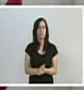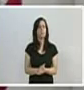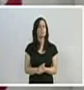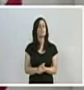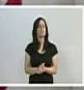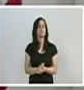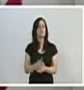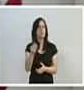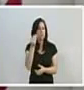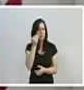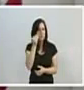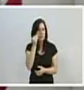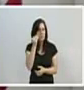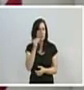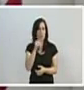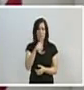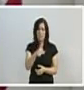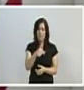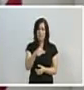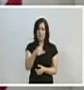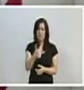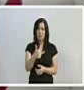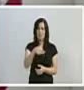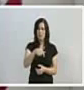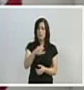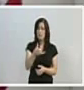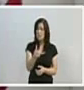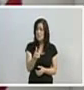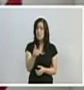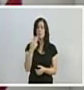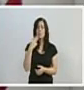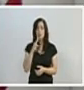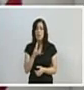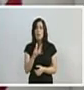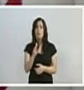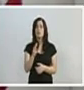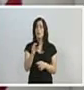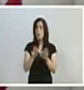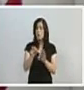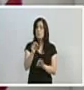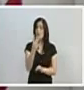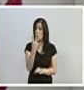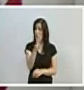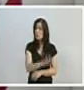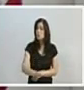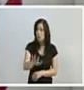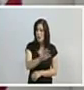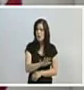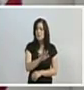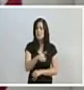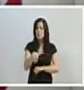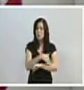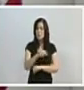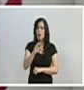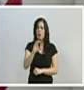buscaram 176 milhões de reais que eram para ser investidos em quatro áreas, na Coripós,